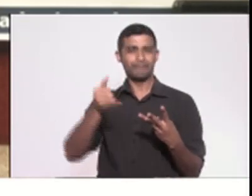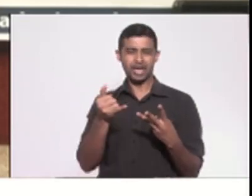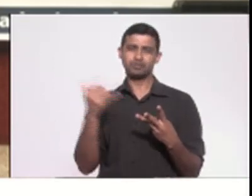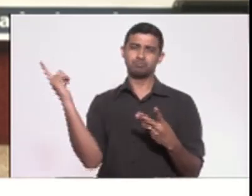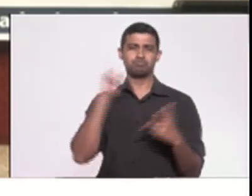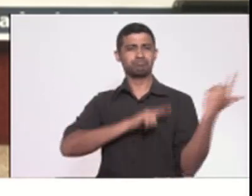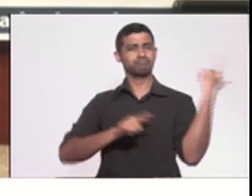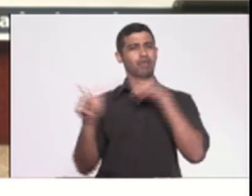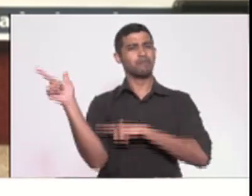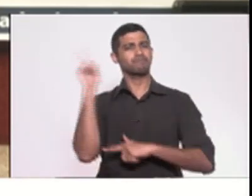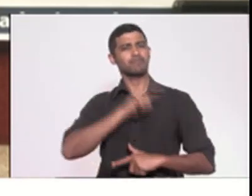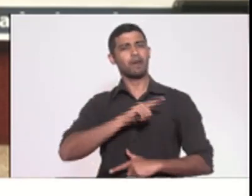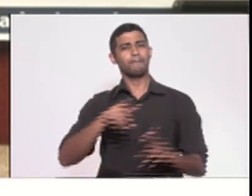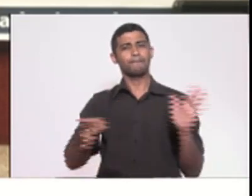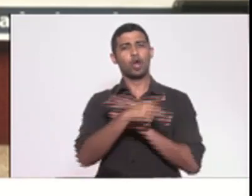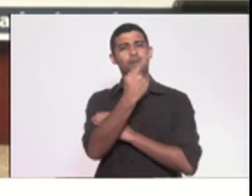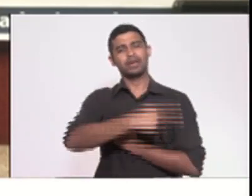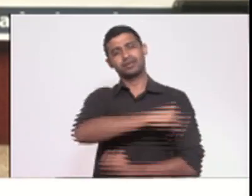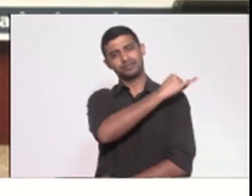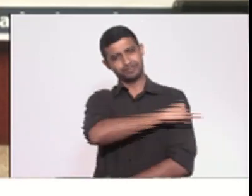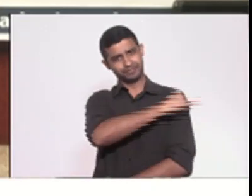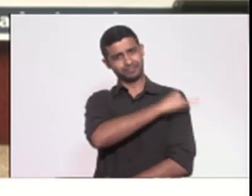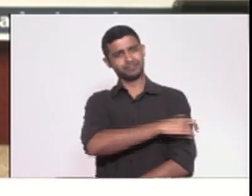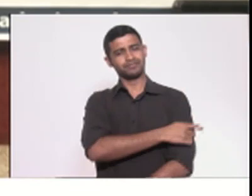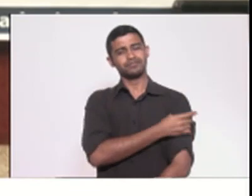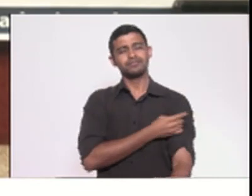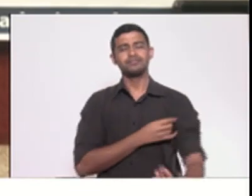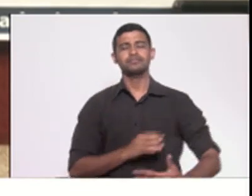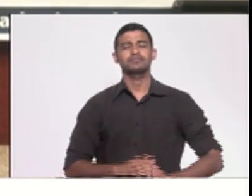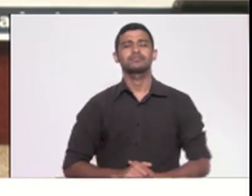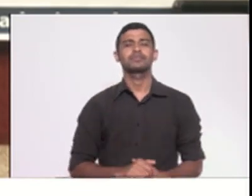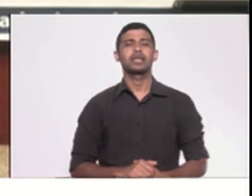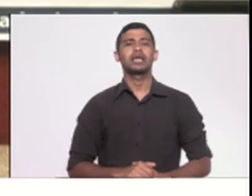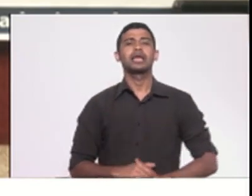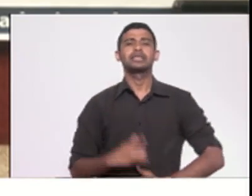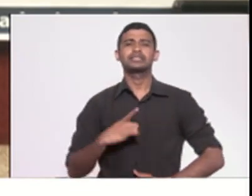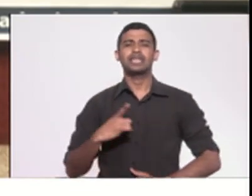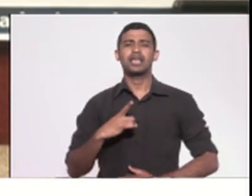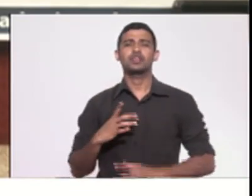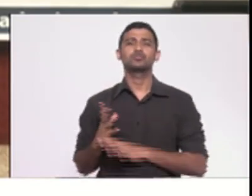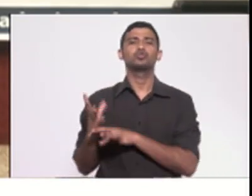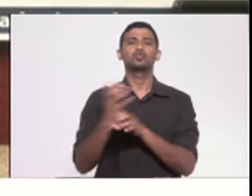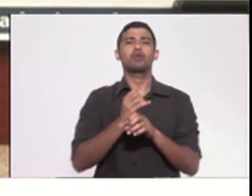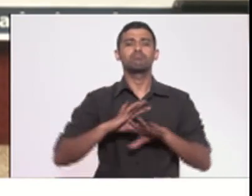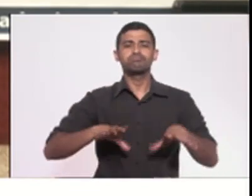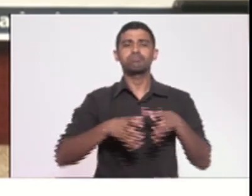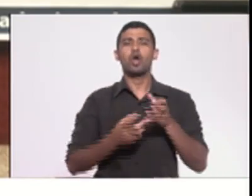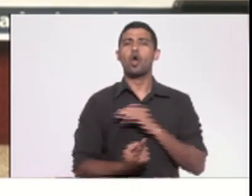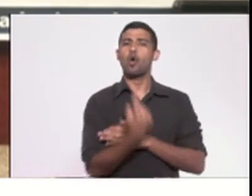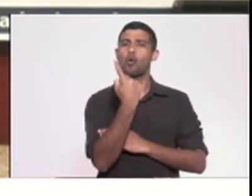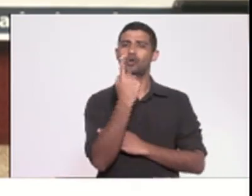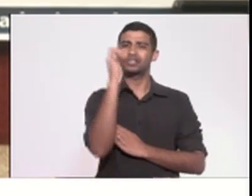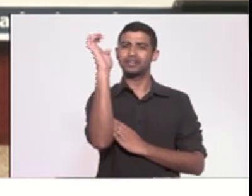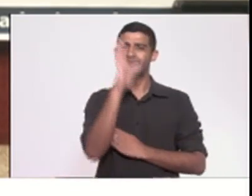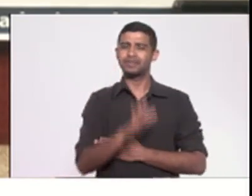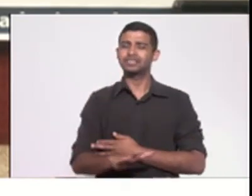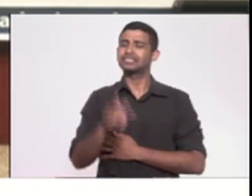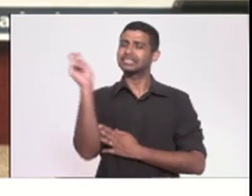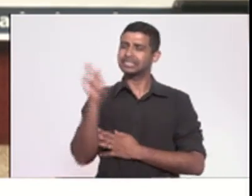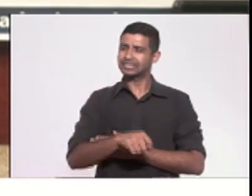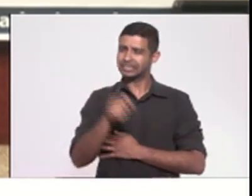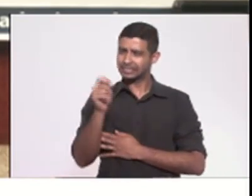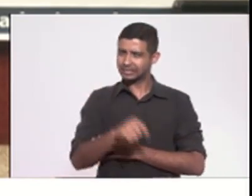uma conquista do Estado do Rio de Janeiro. Ela é uma coleção única no Brasil. E a gente vê aí um grande potencial